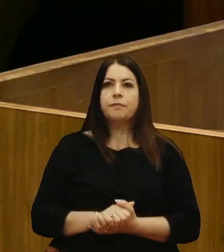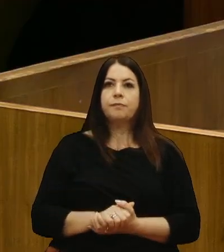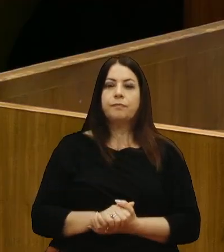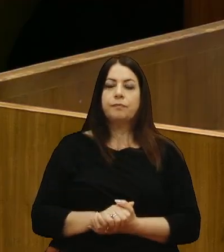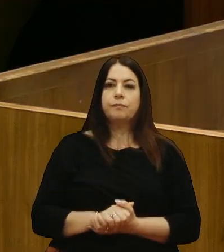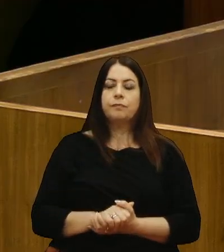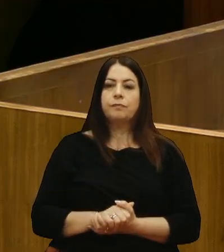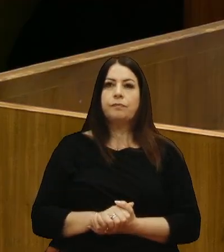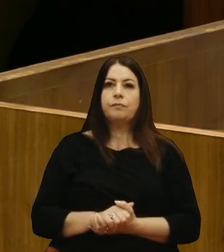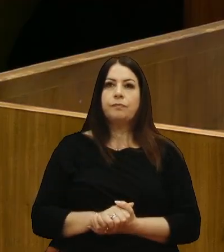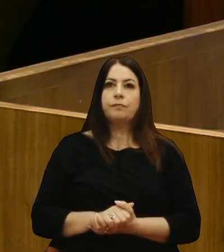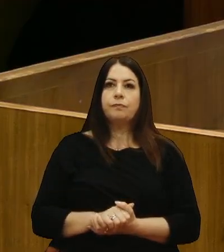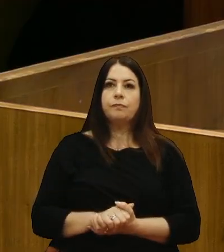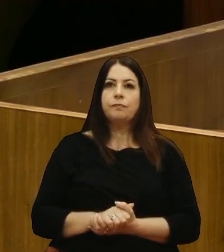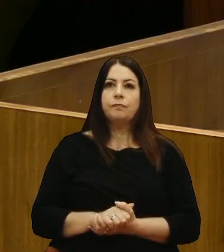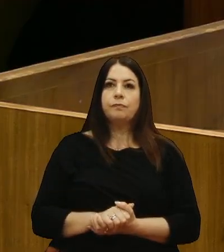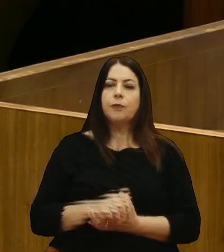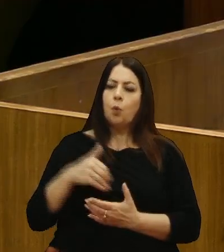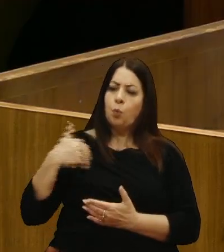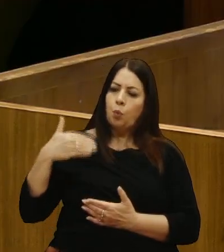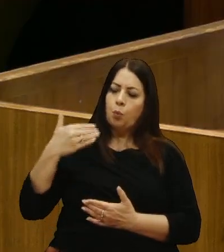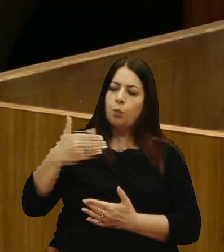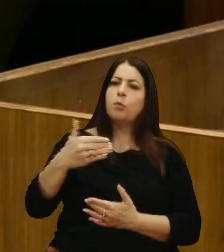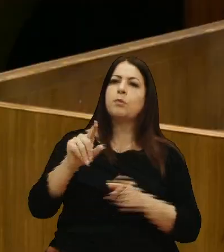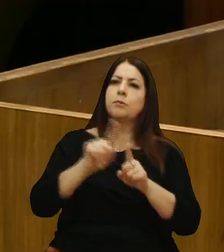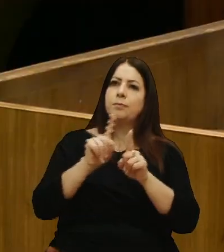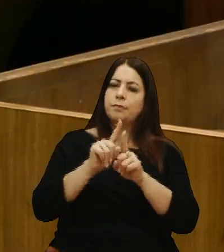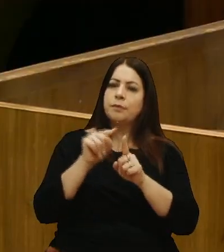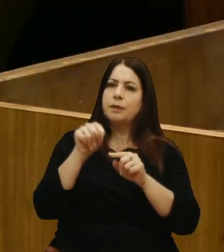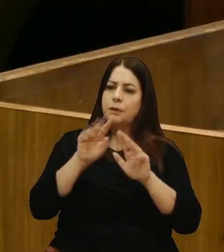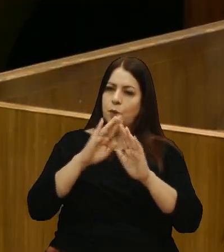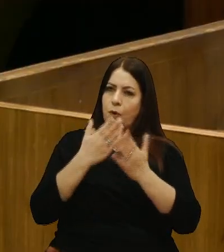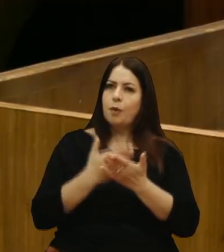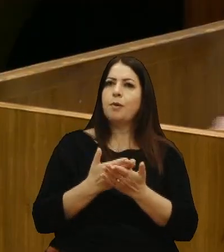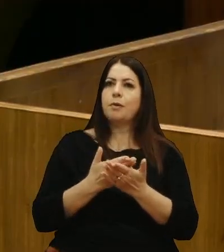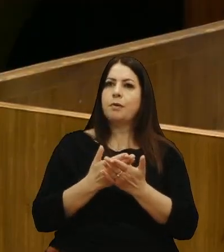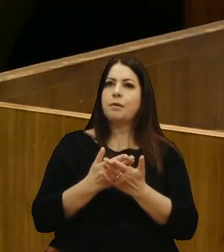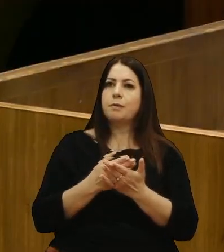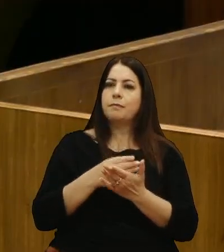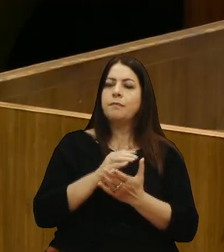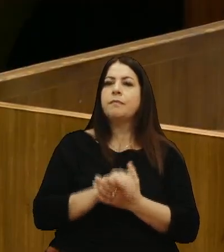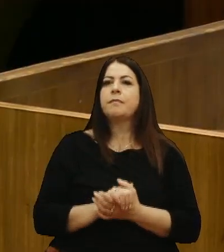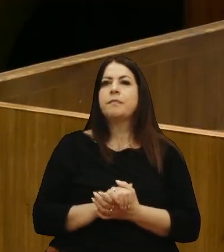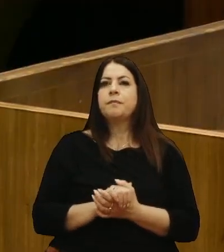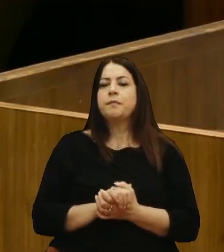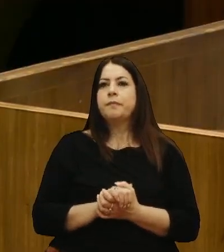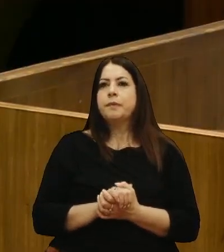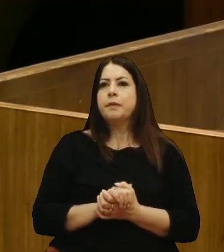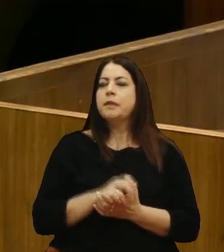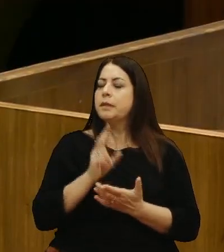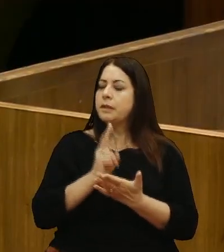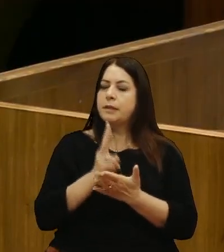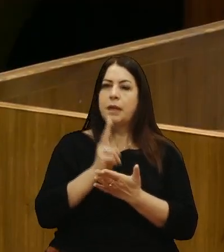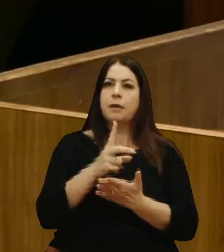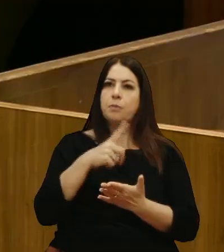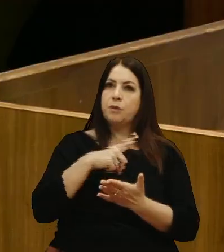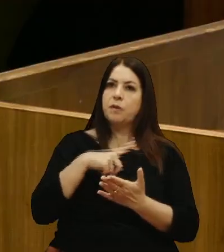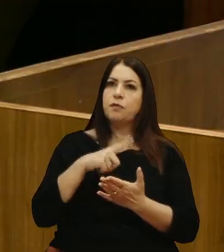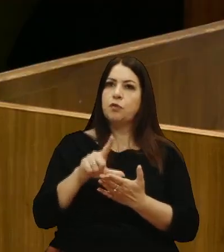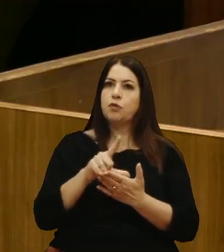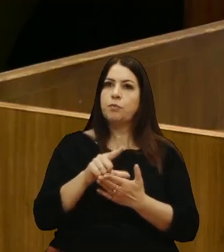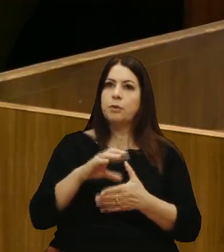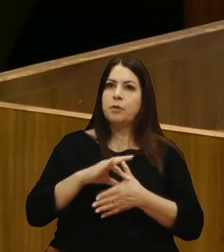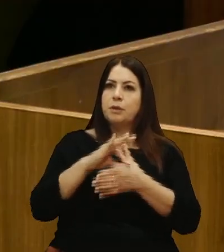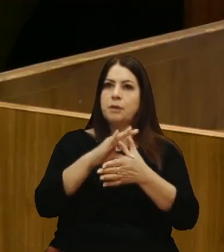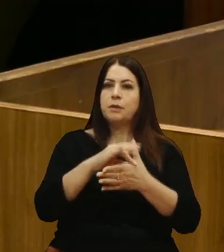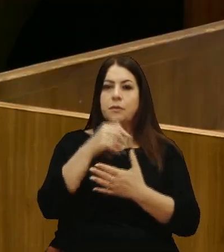Maas. Ao longo de sua trajetória, a Escola Giuseppe Garibaldi sempre esteve sob a